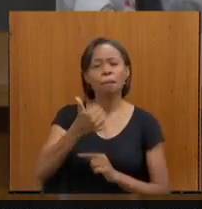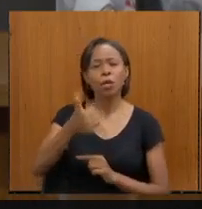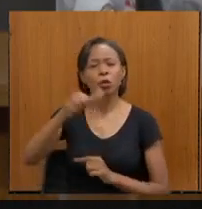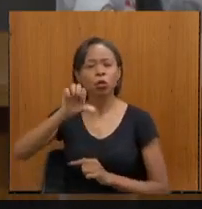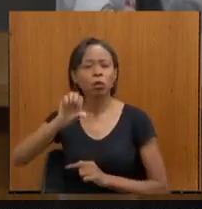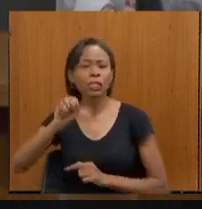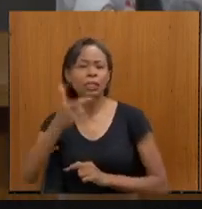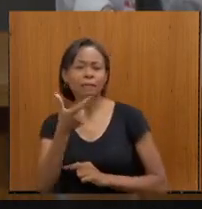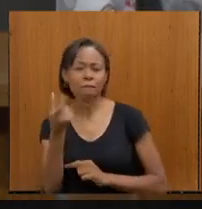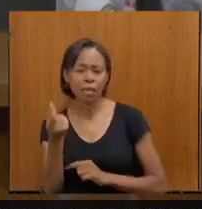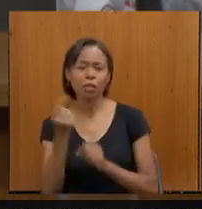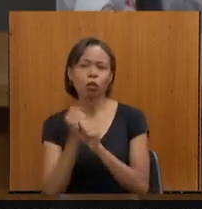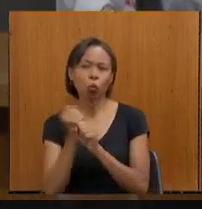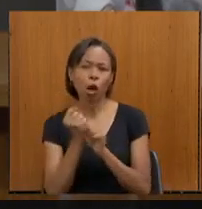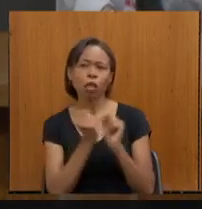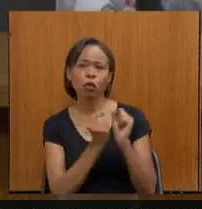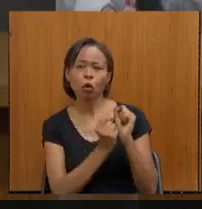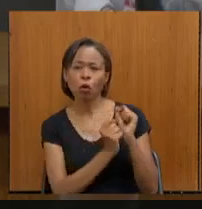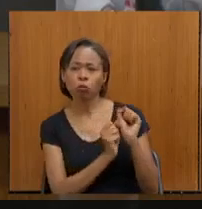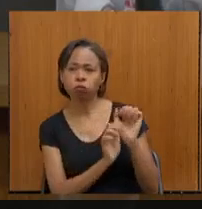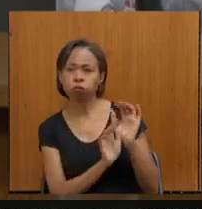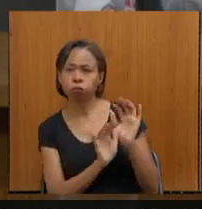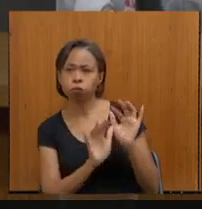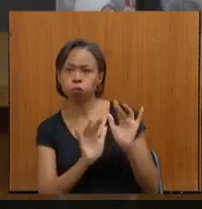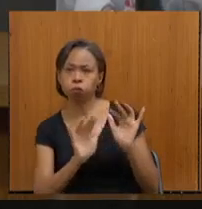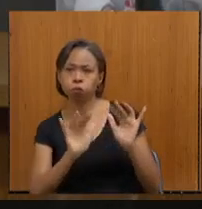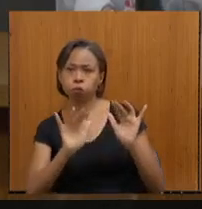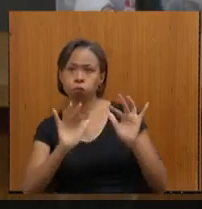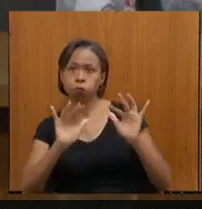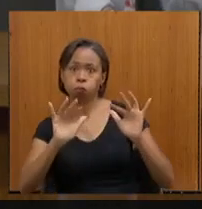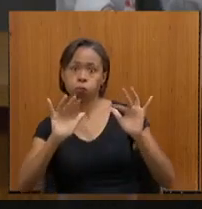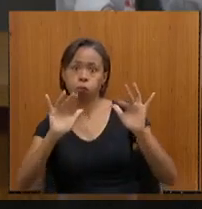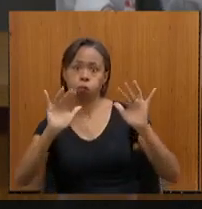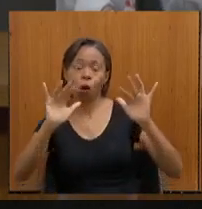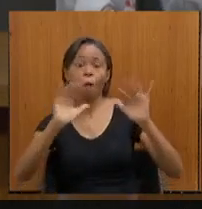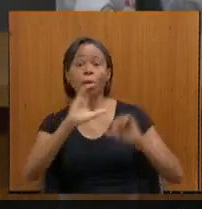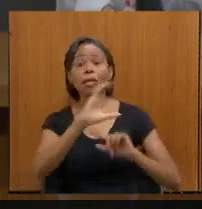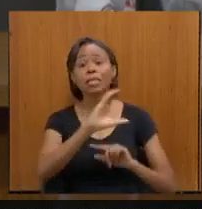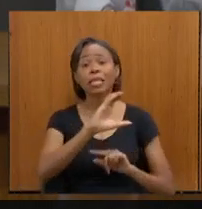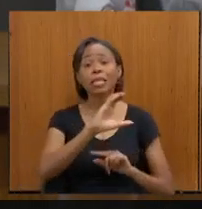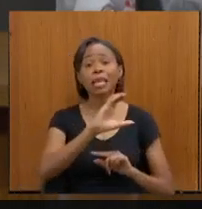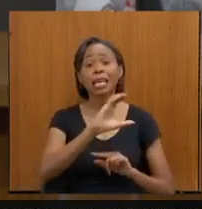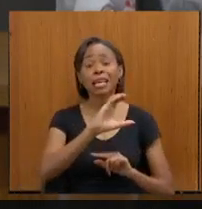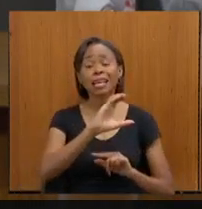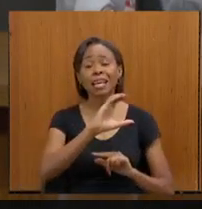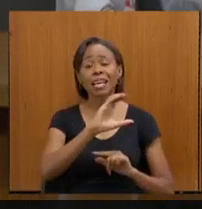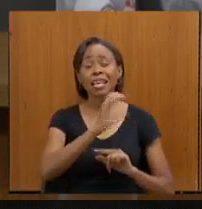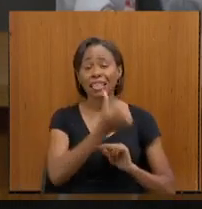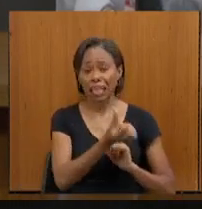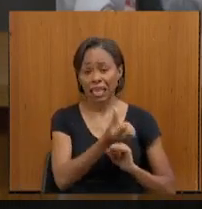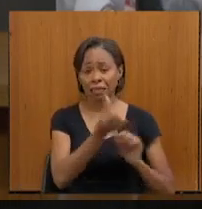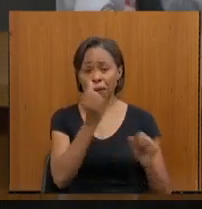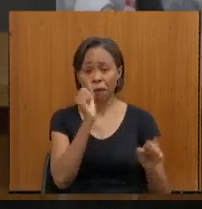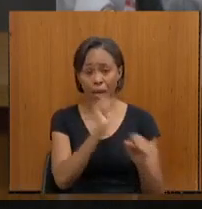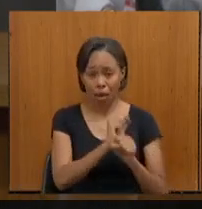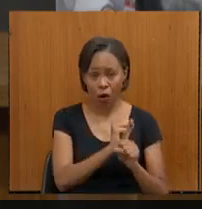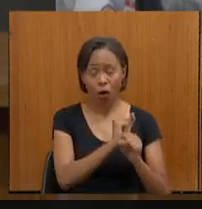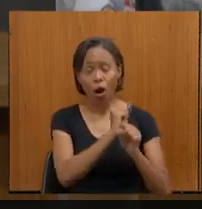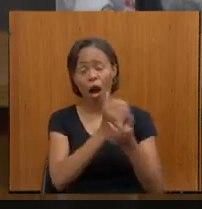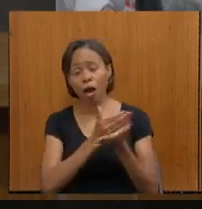começou a tirar o carbono os Fontes fósseis da terra e emitimos isso para o uso de energia